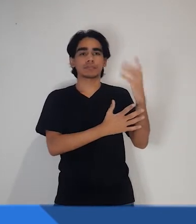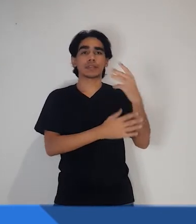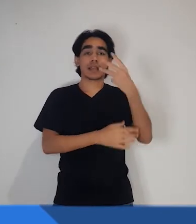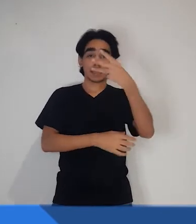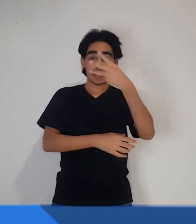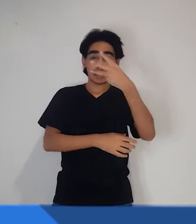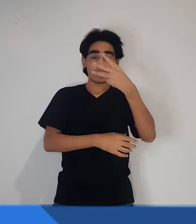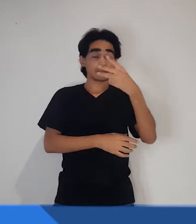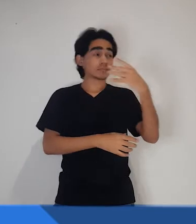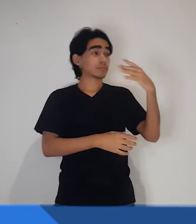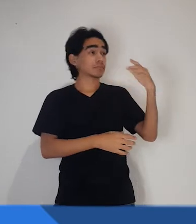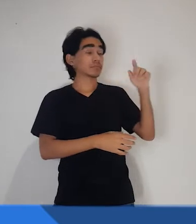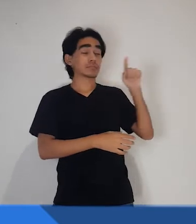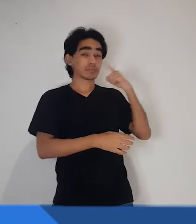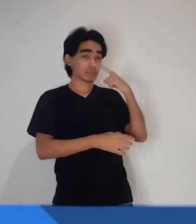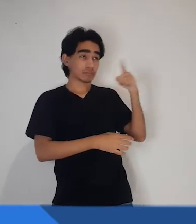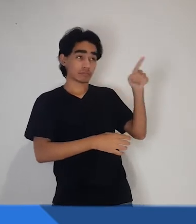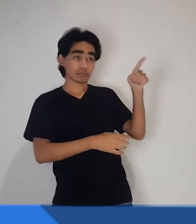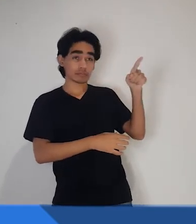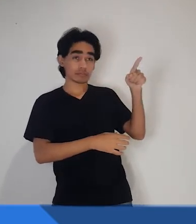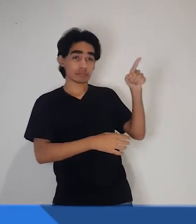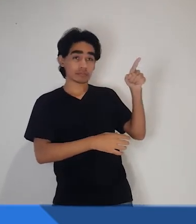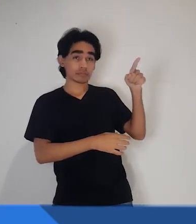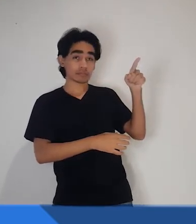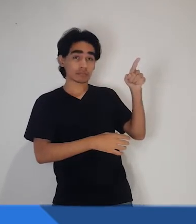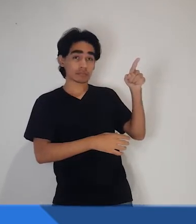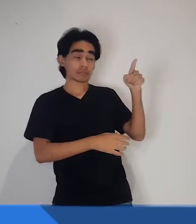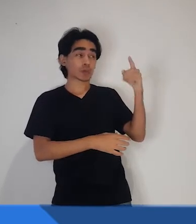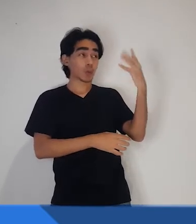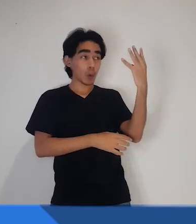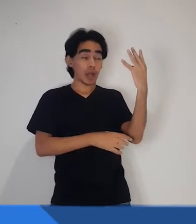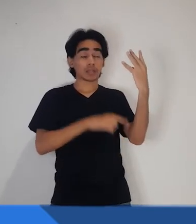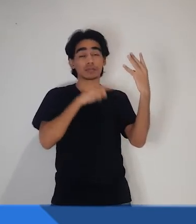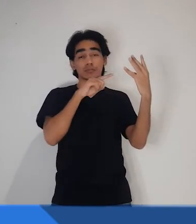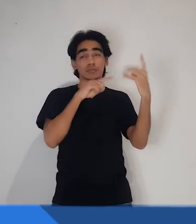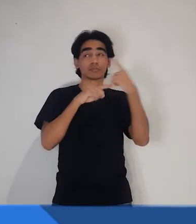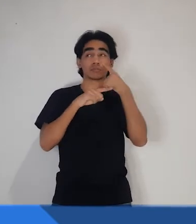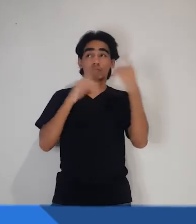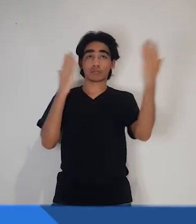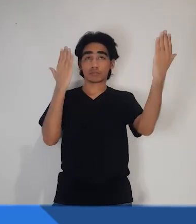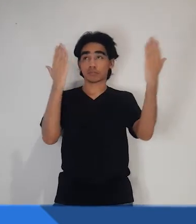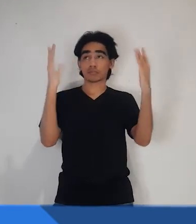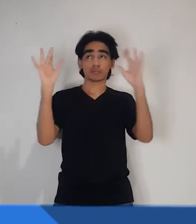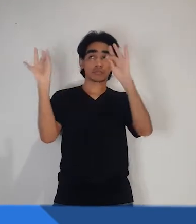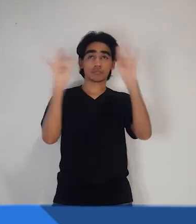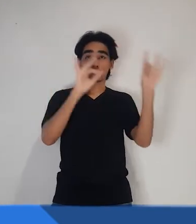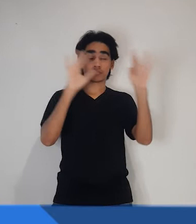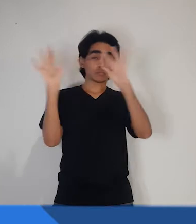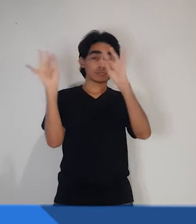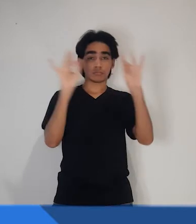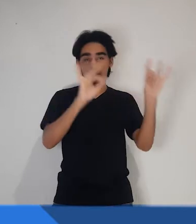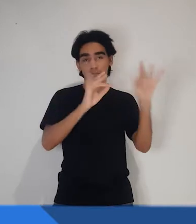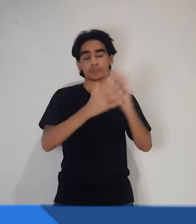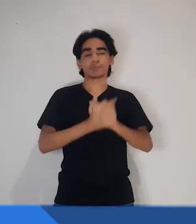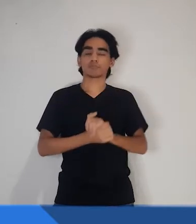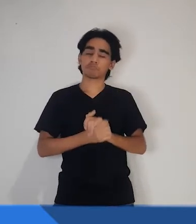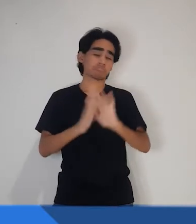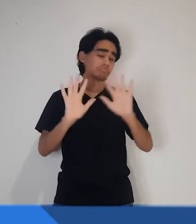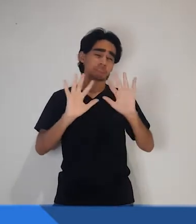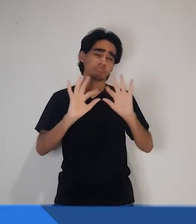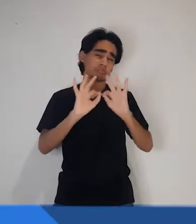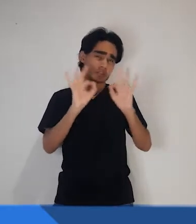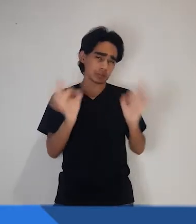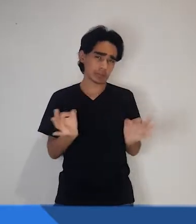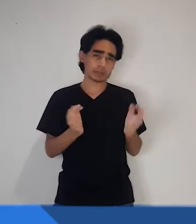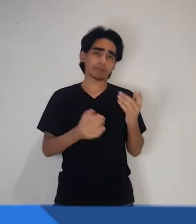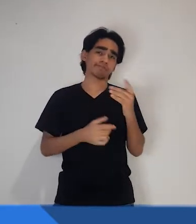escolha número 3. E letra D, escolha número 4. é